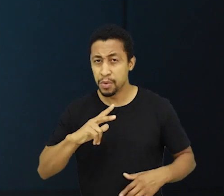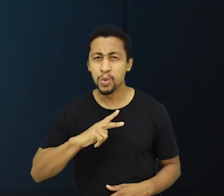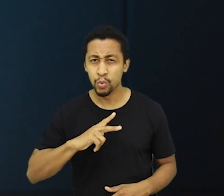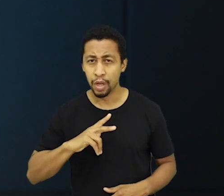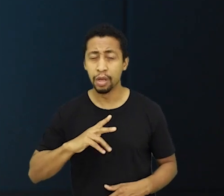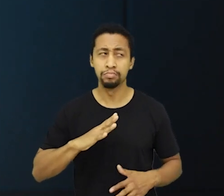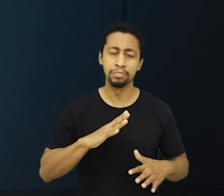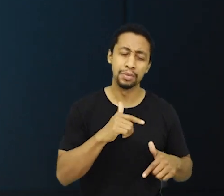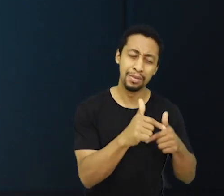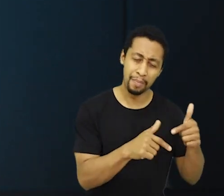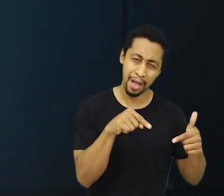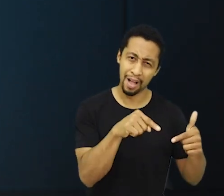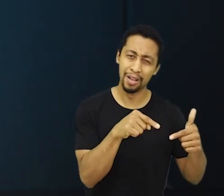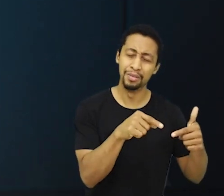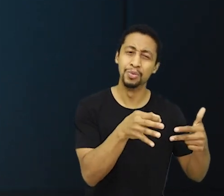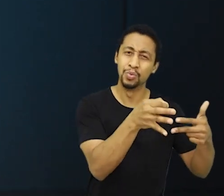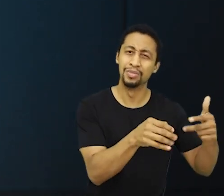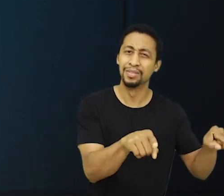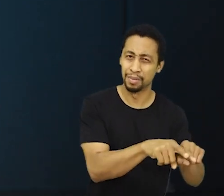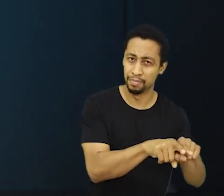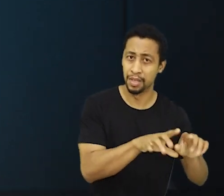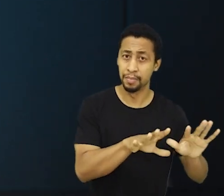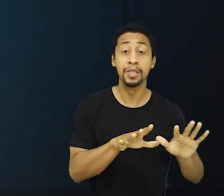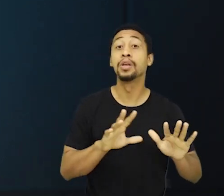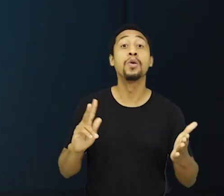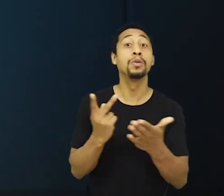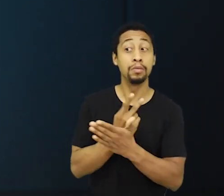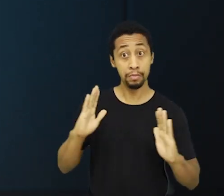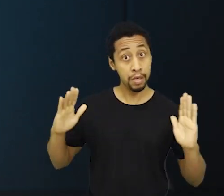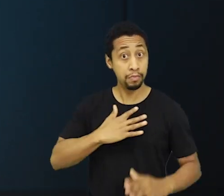mas pessoal. Porque estava em vigência o AI-5.